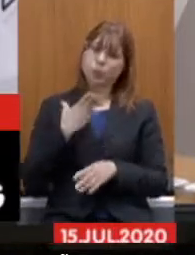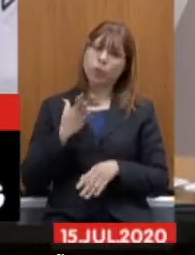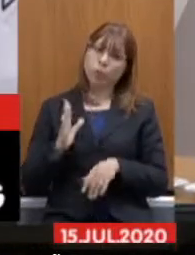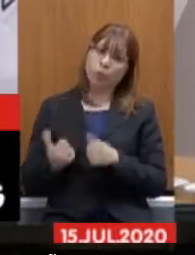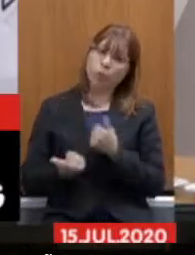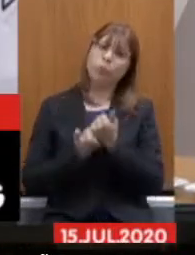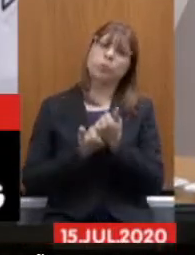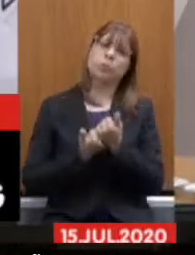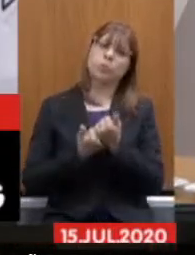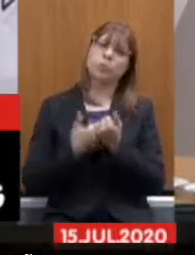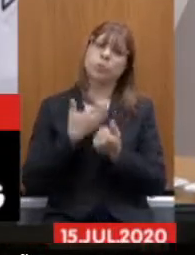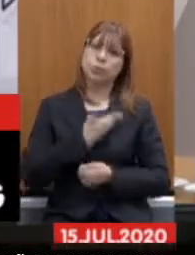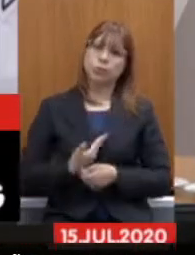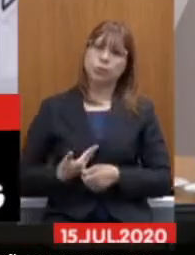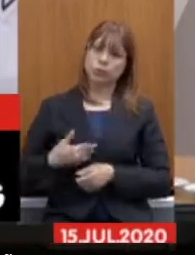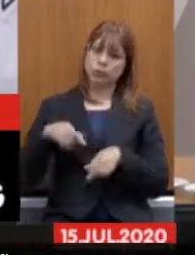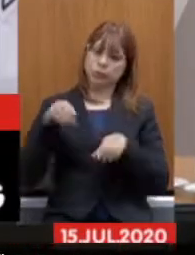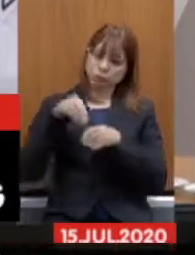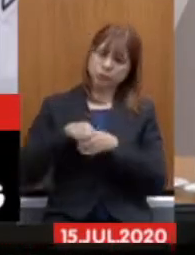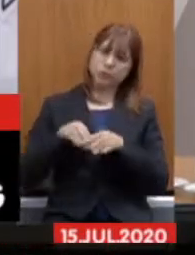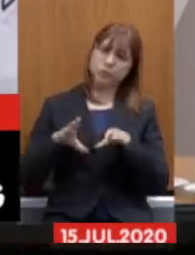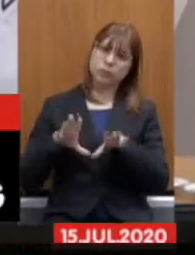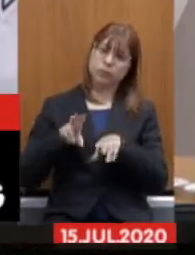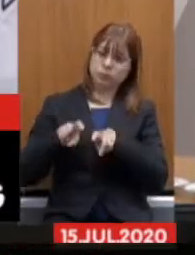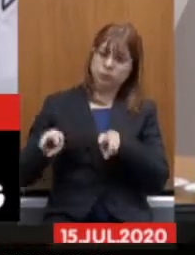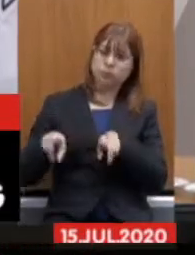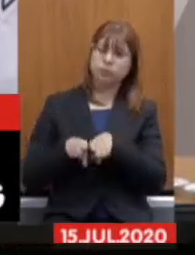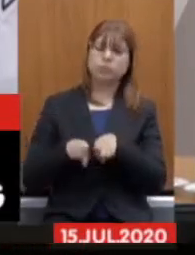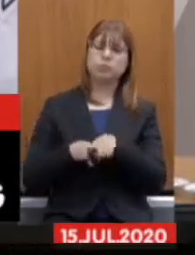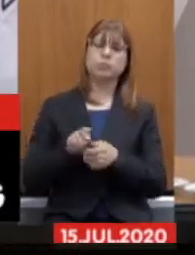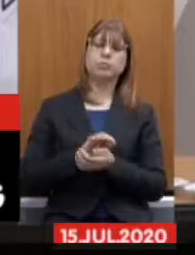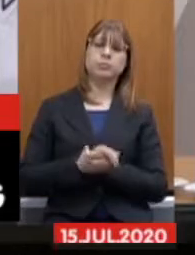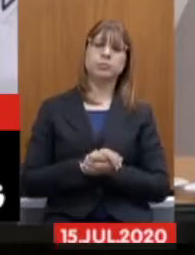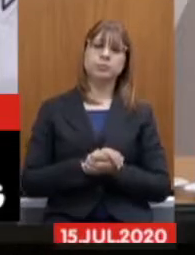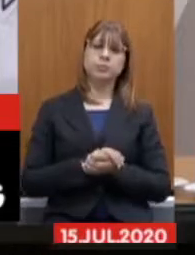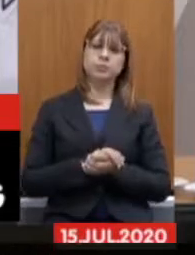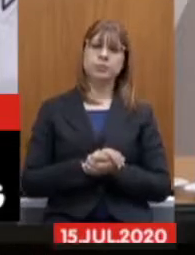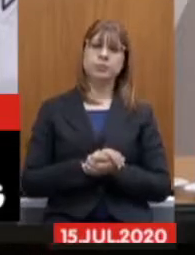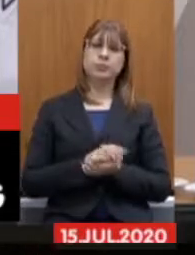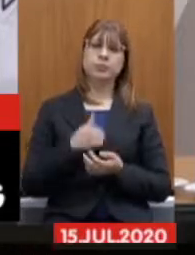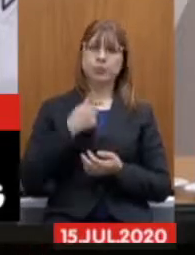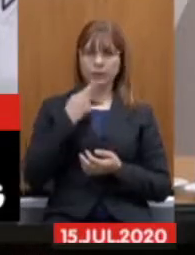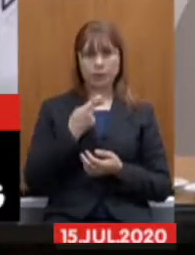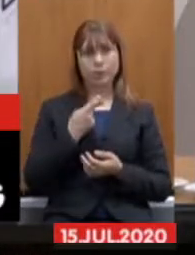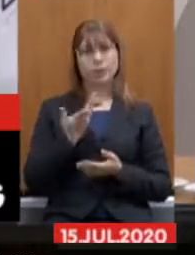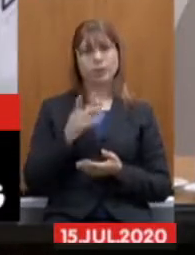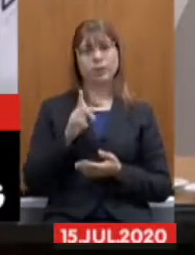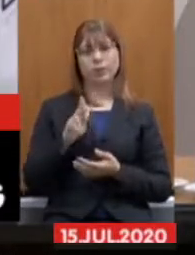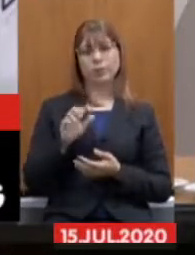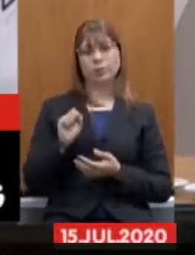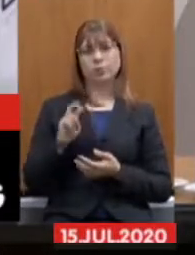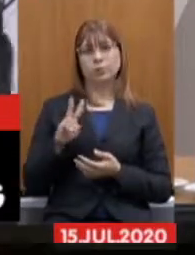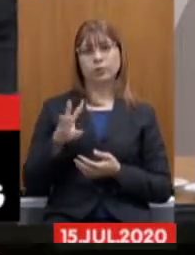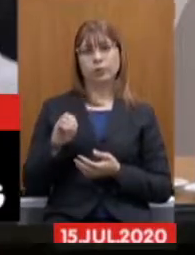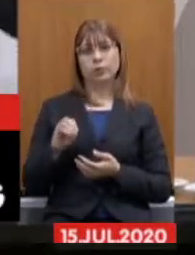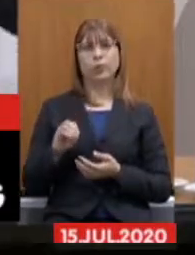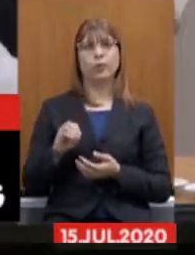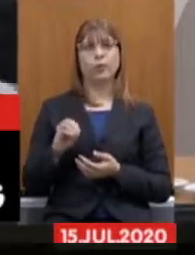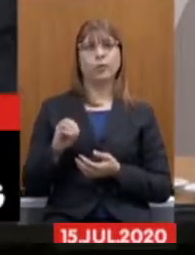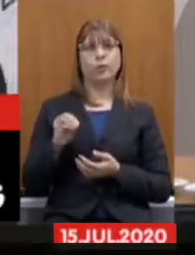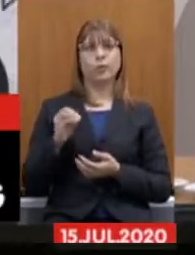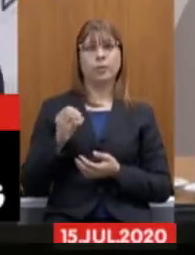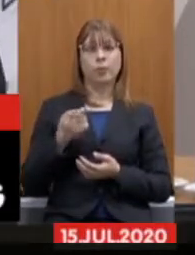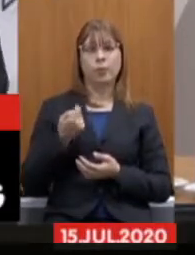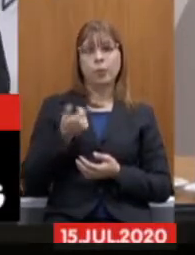esse governo tem muito bem boa inclusive aqui viu nessa mesa é cito aqui eu estava lá dar isso é um dos melhores